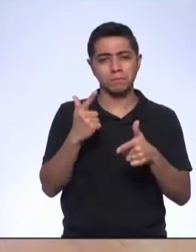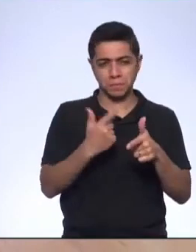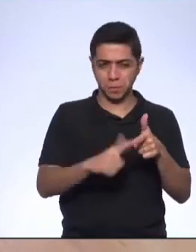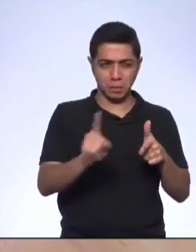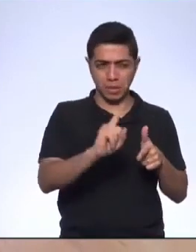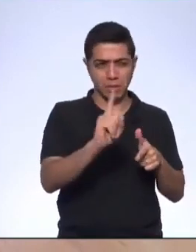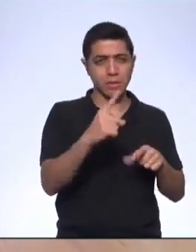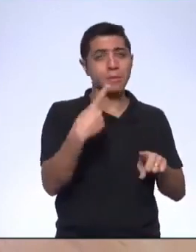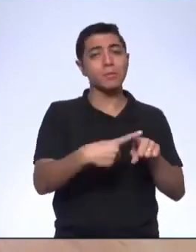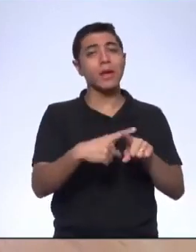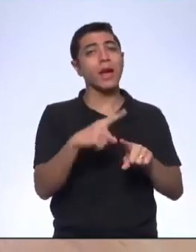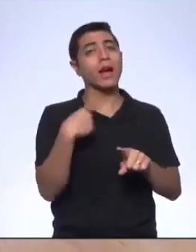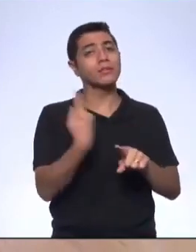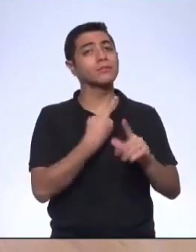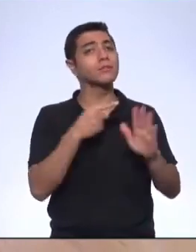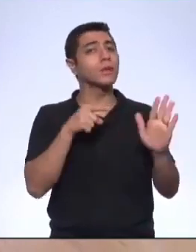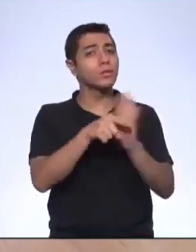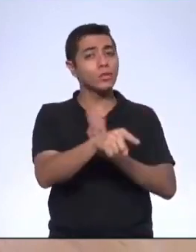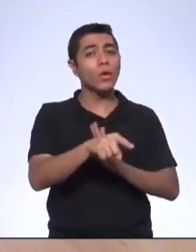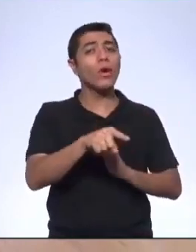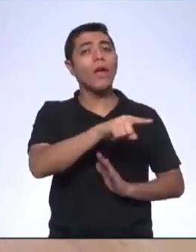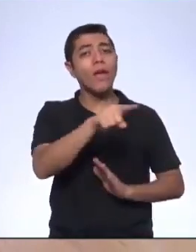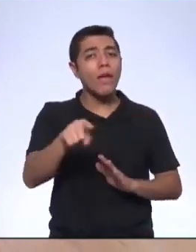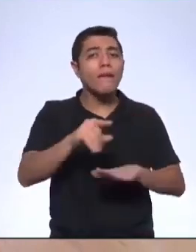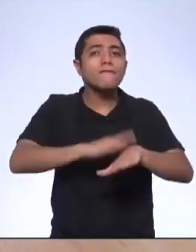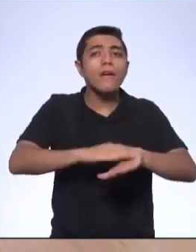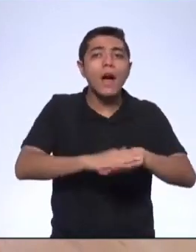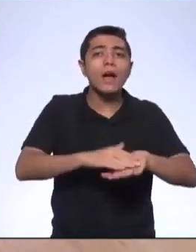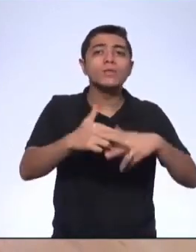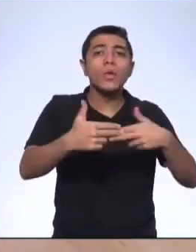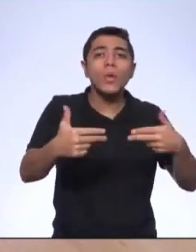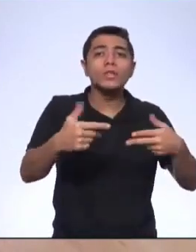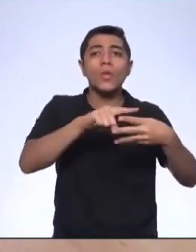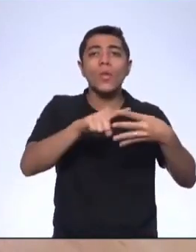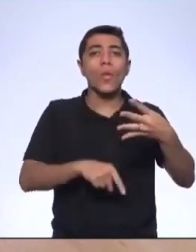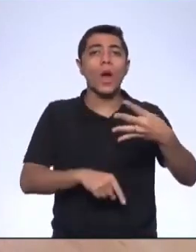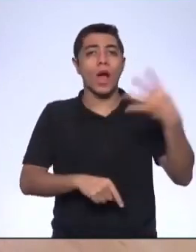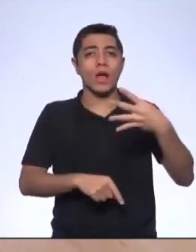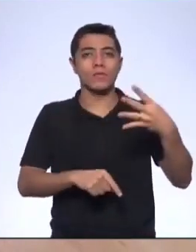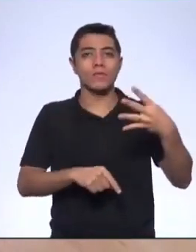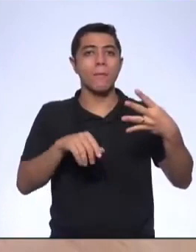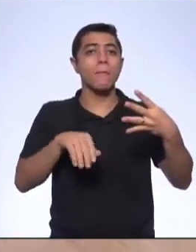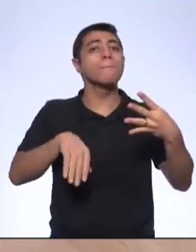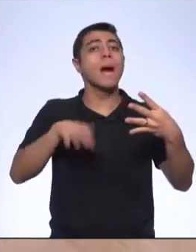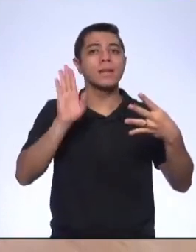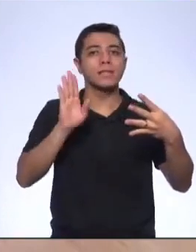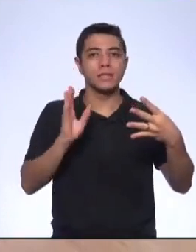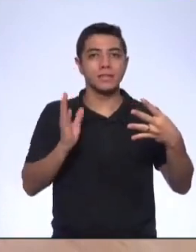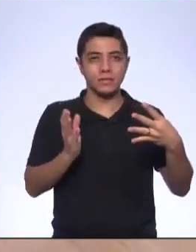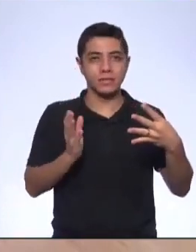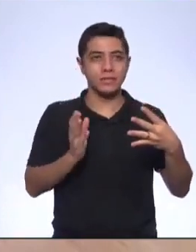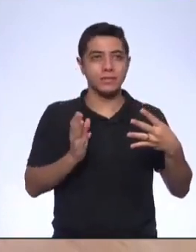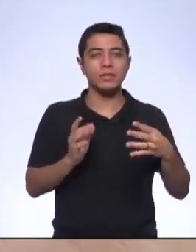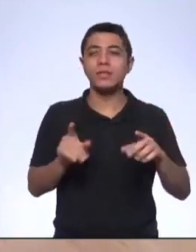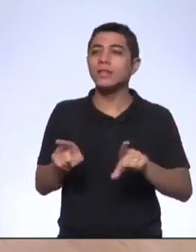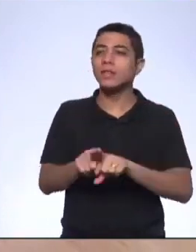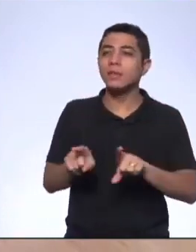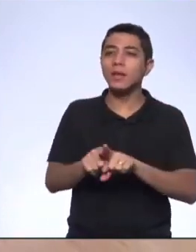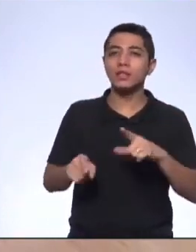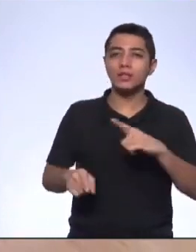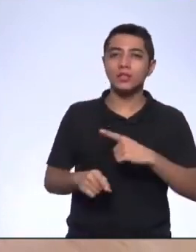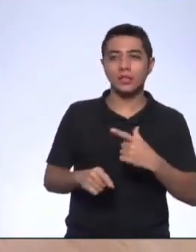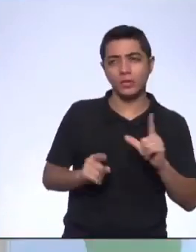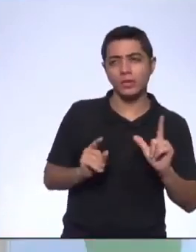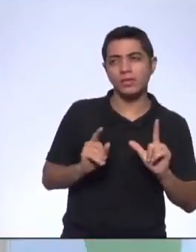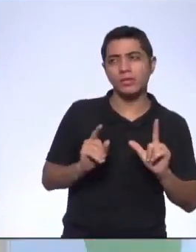perguntou quais são as 4 atividades mais, né? E também quais depois as 4 tinha atividades uma mais realizadas pelo estudante. Mas também tem aquela...